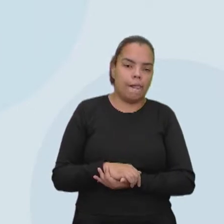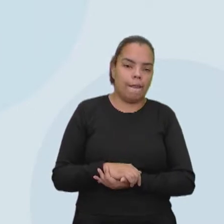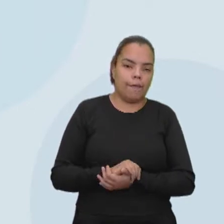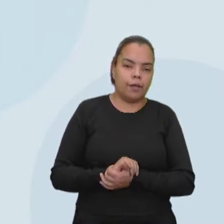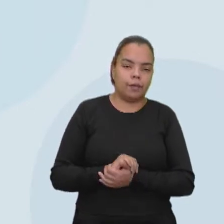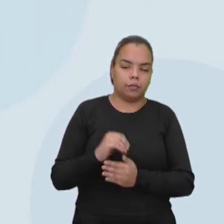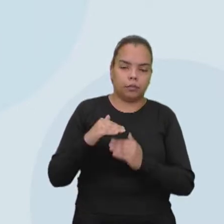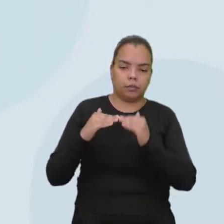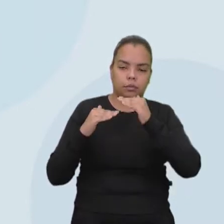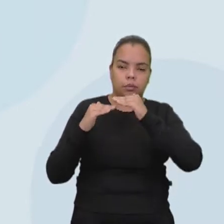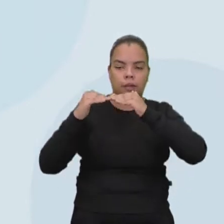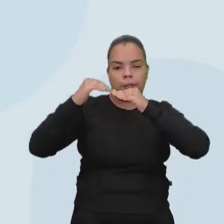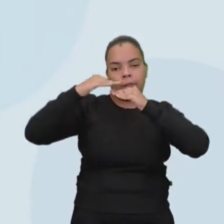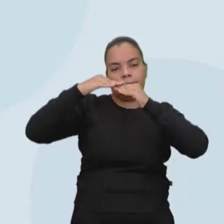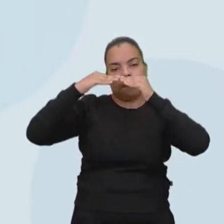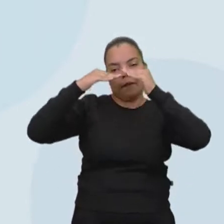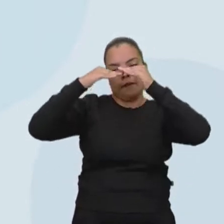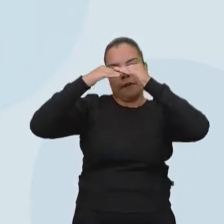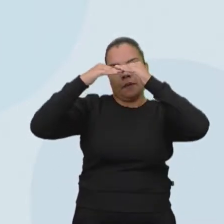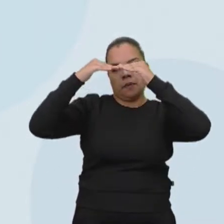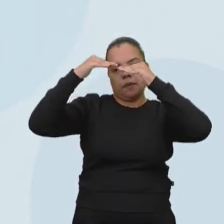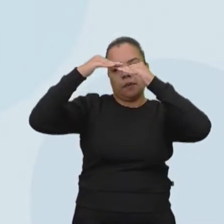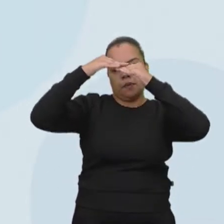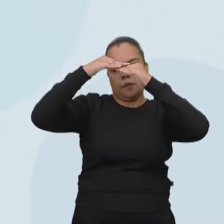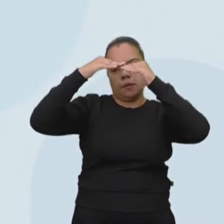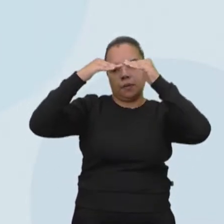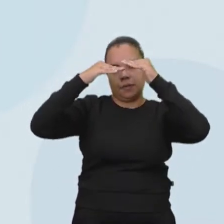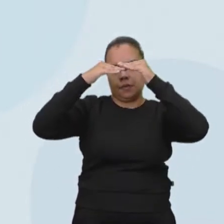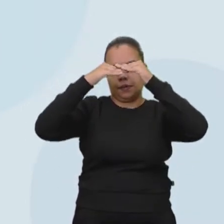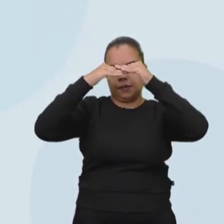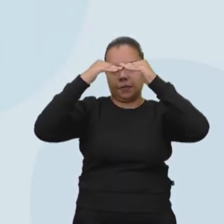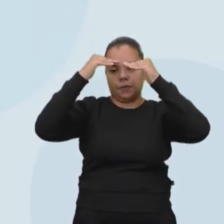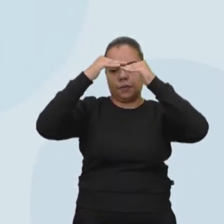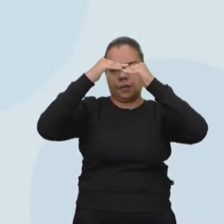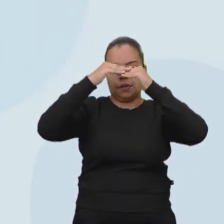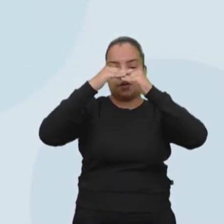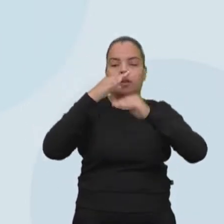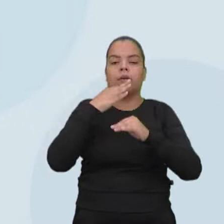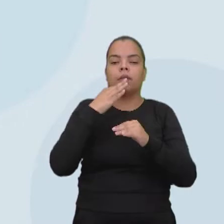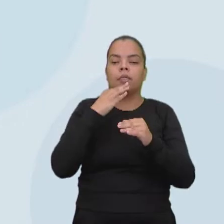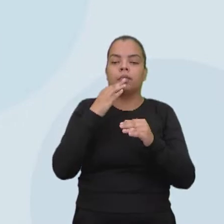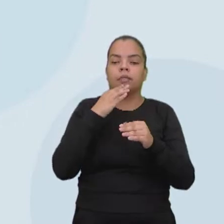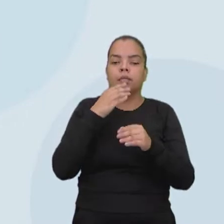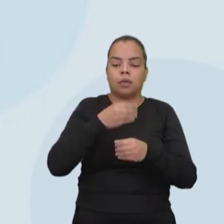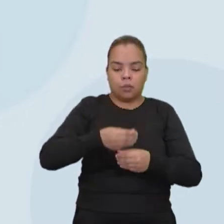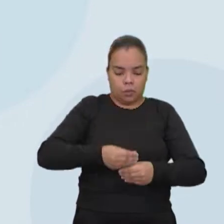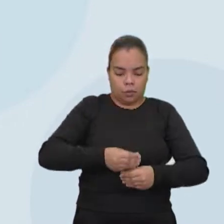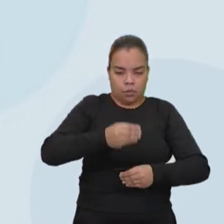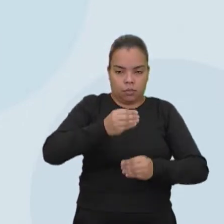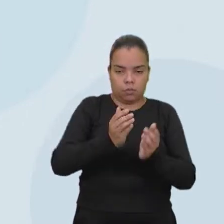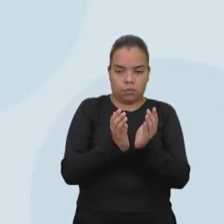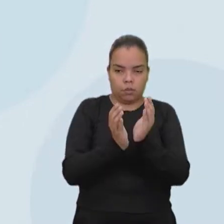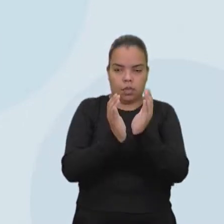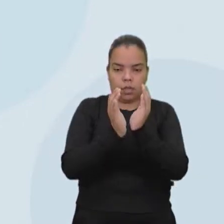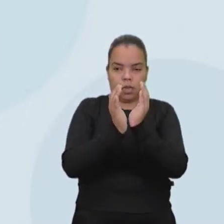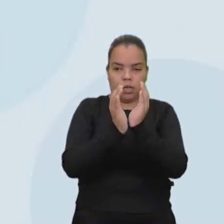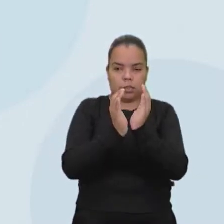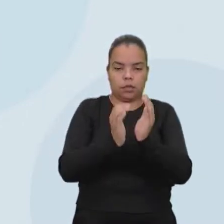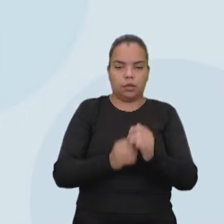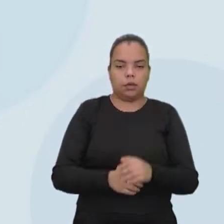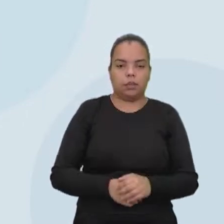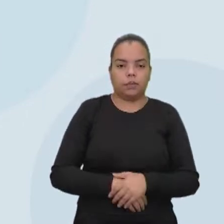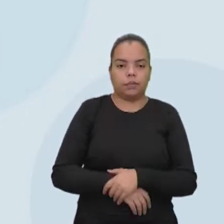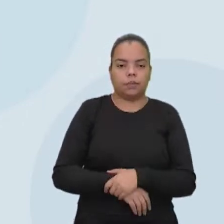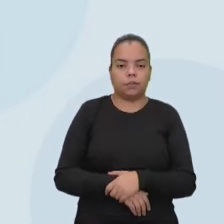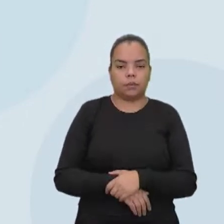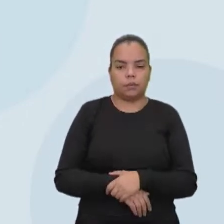polida, né, por erosão, né, ela é conhecida como a taça, né, ela é muito parecida mesmo com uma taça, né, então